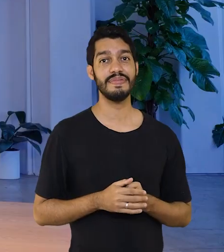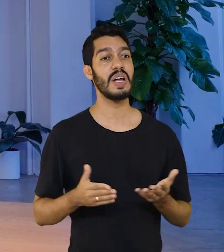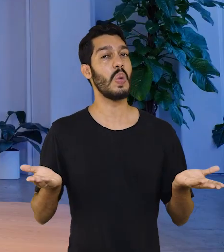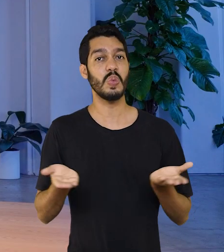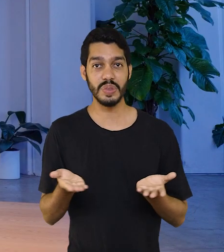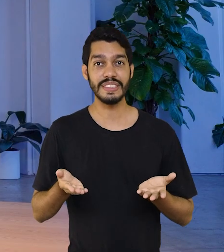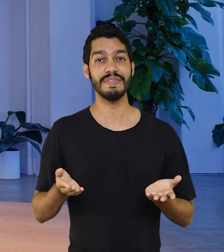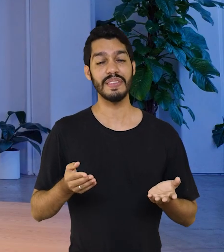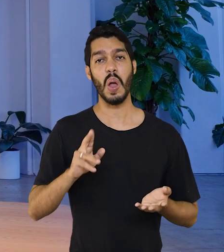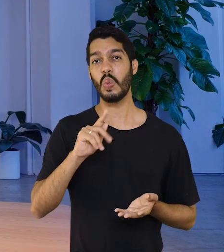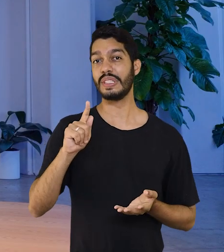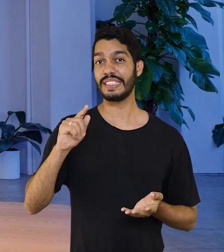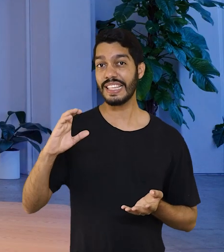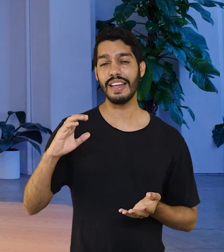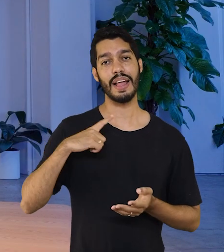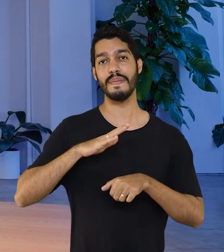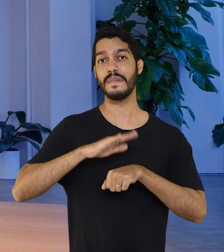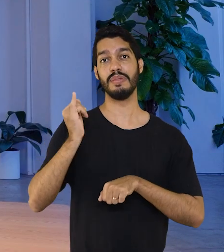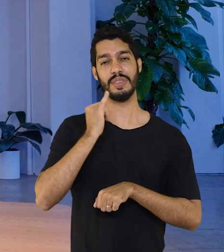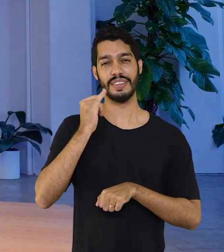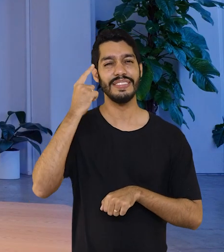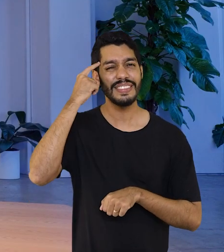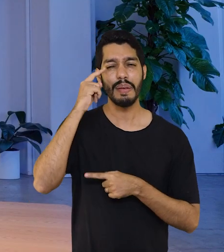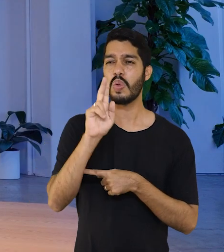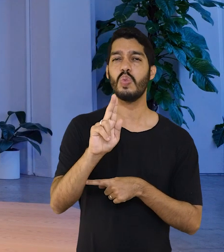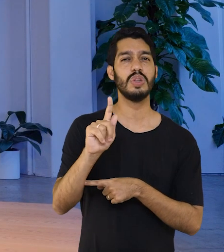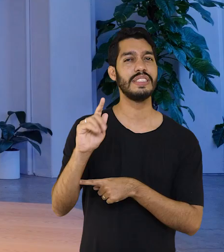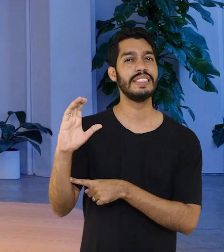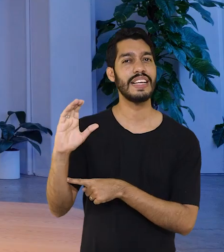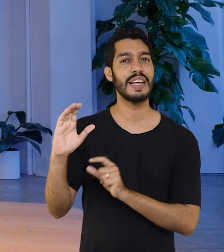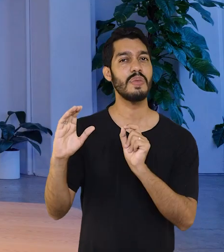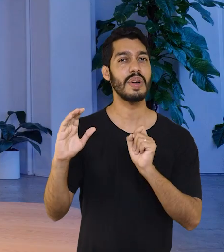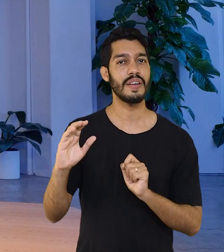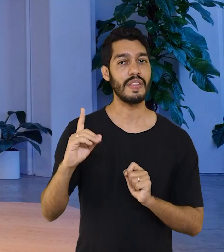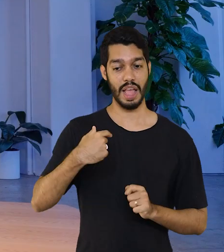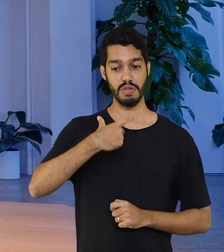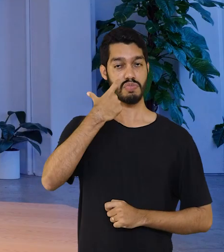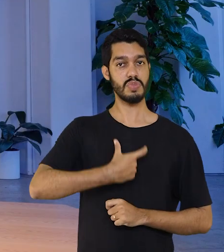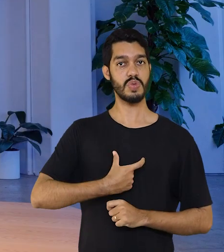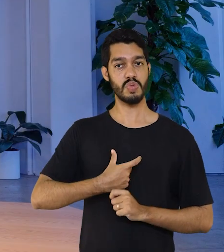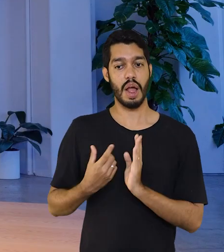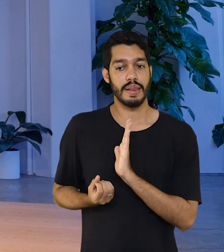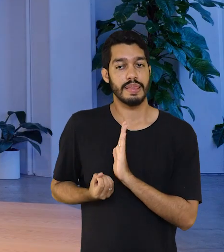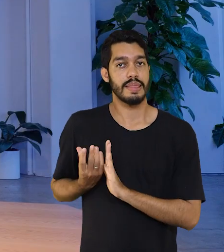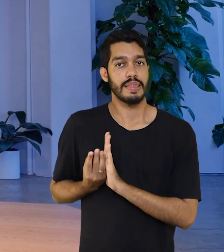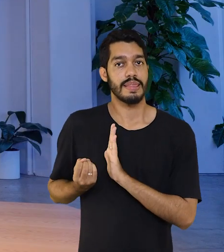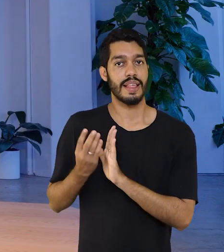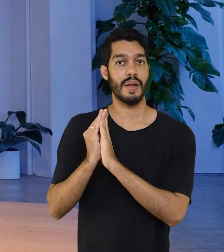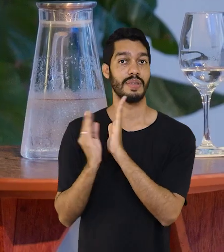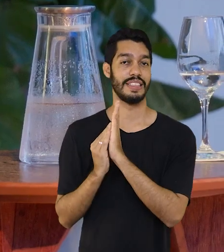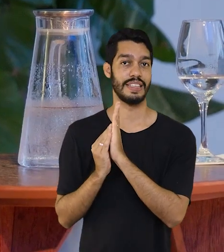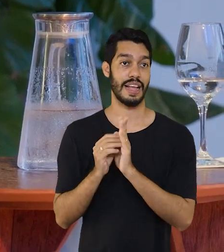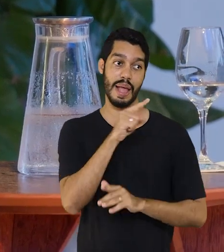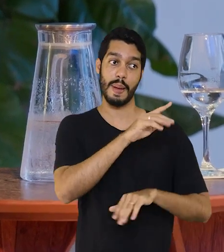hoje? Que as marcas têm muita dificuldade de entender como ser relevante. O UGC é mais importante muito do mais. que isso. Vocês entenderam o que é UGC?